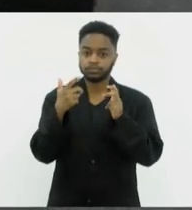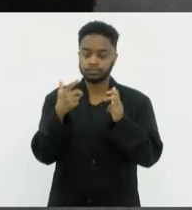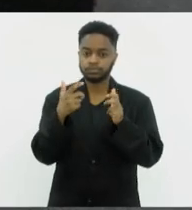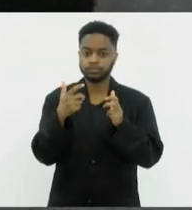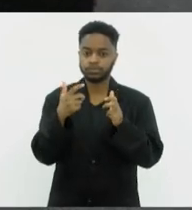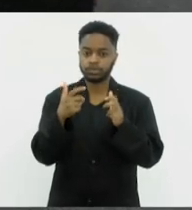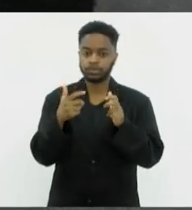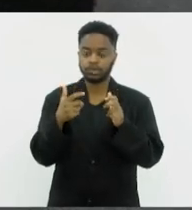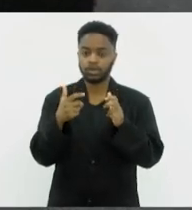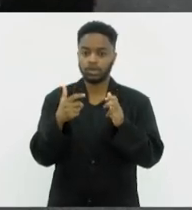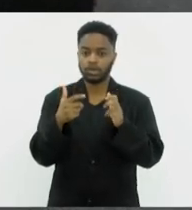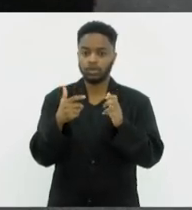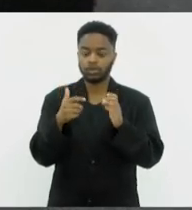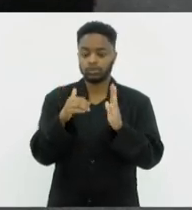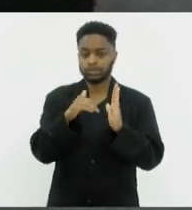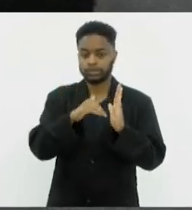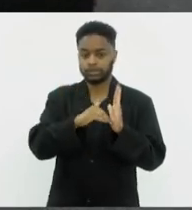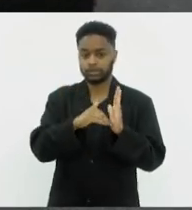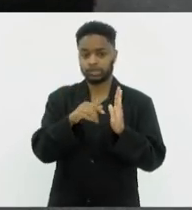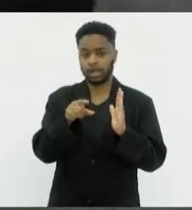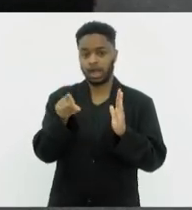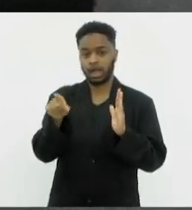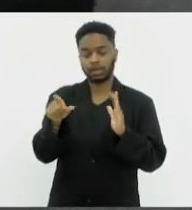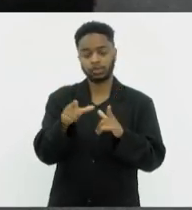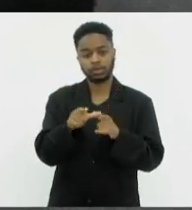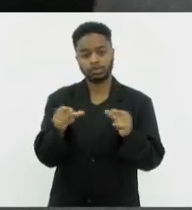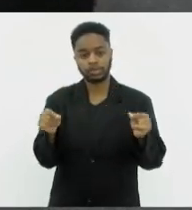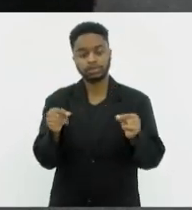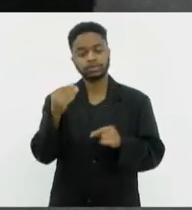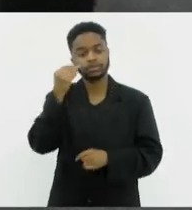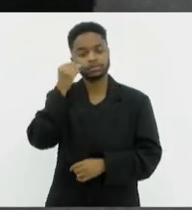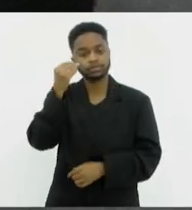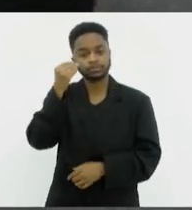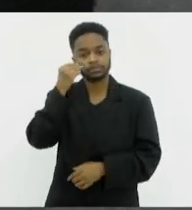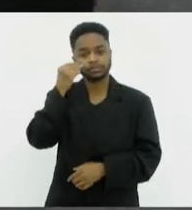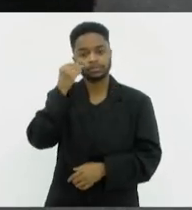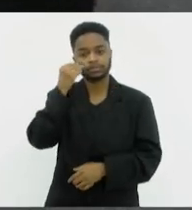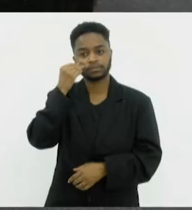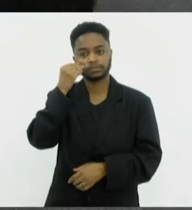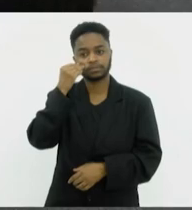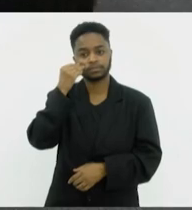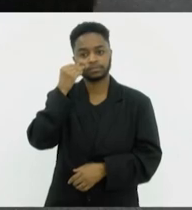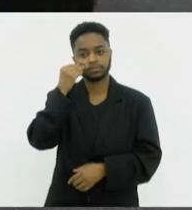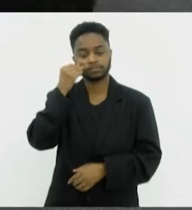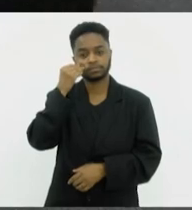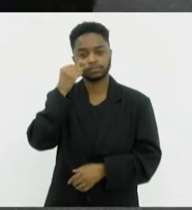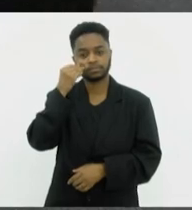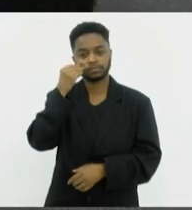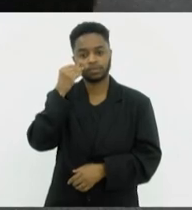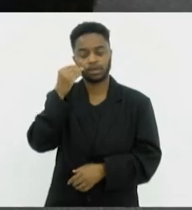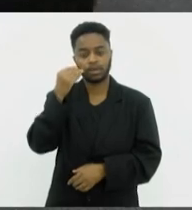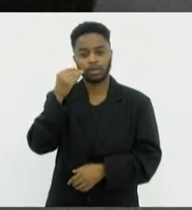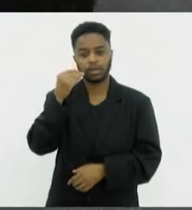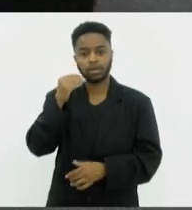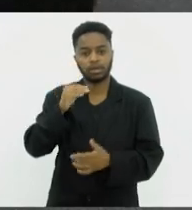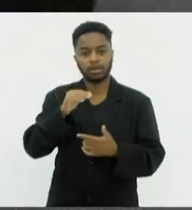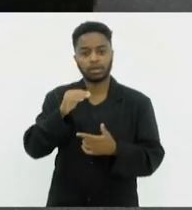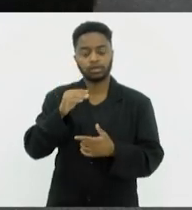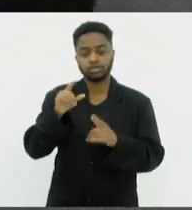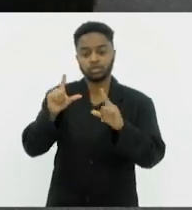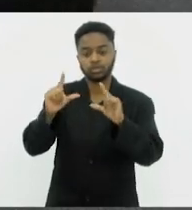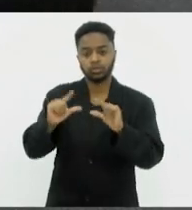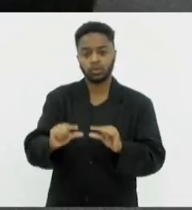Senado Nacional tentando passar a toque de caixa a diminuição